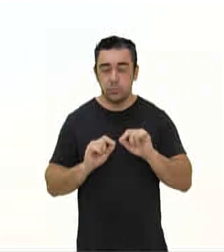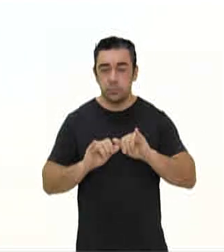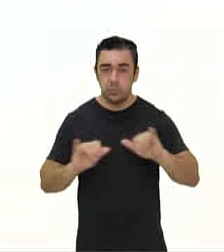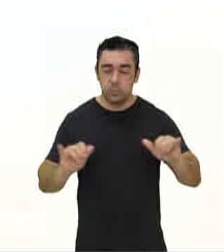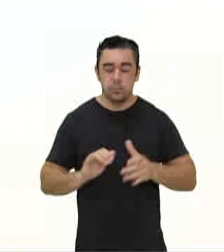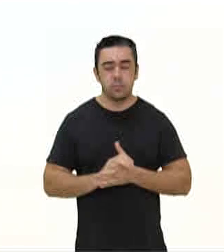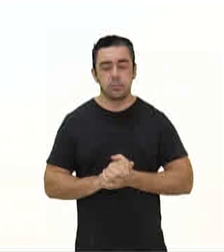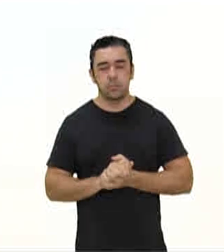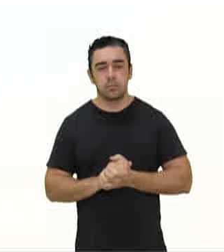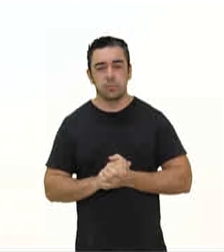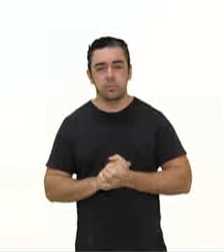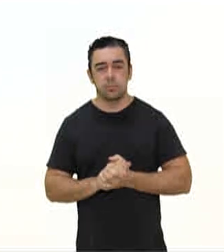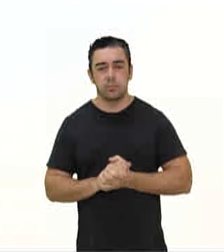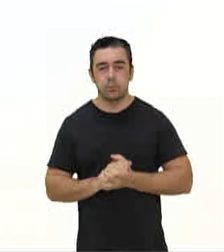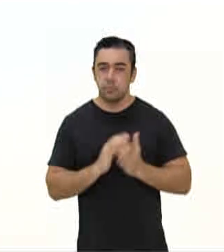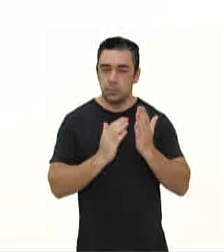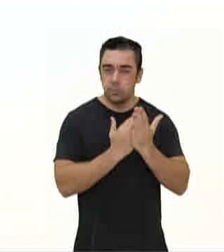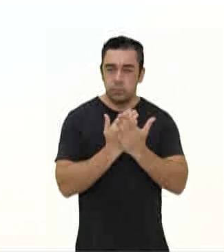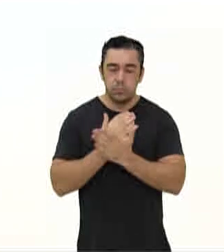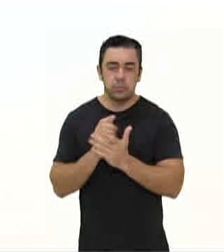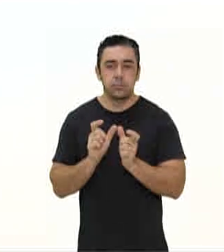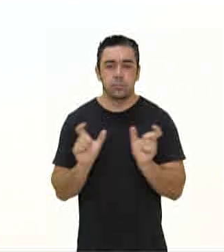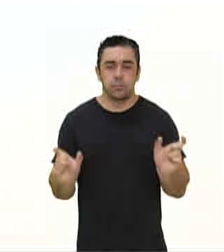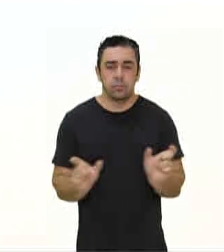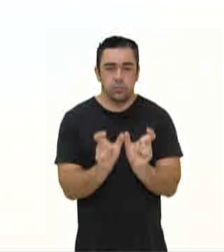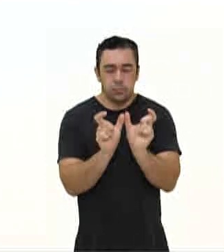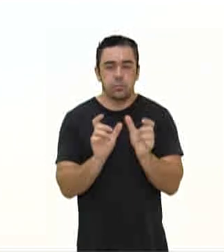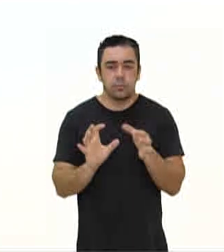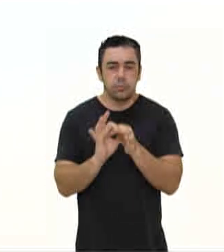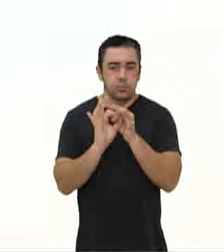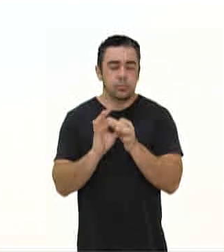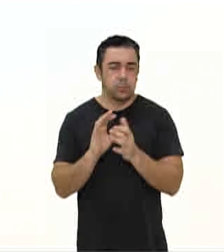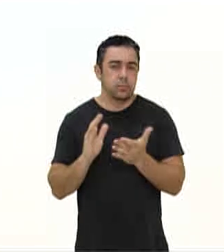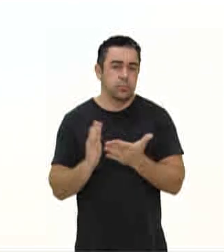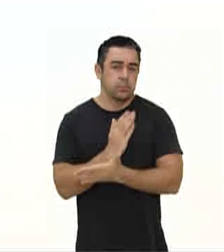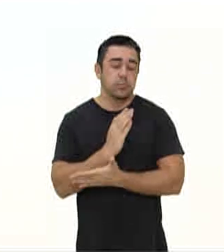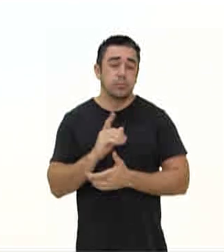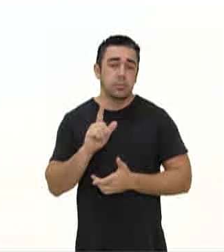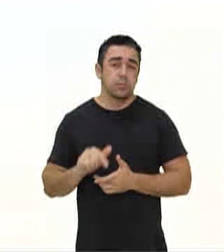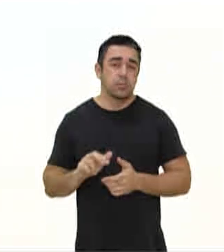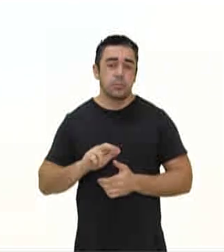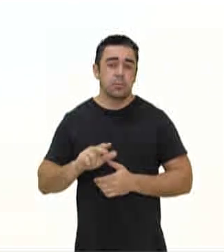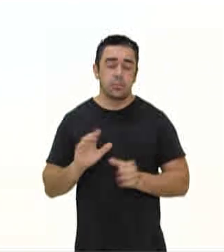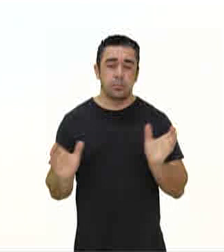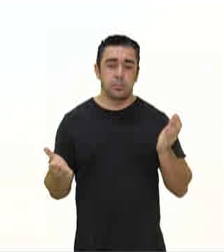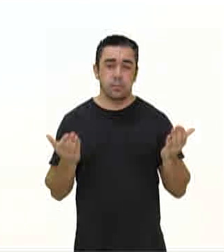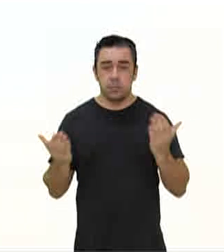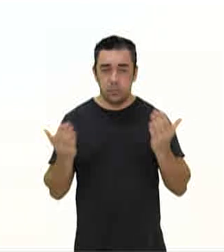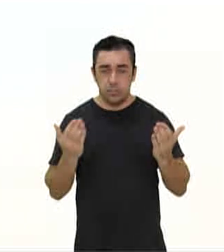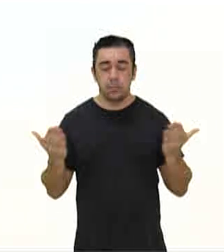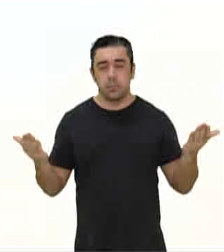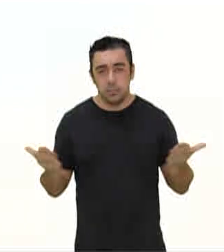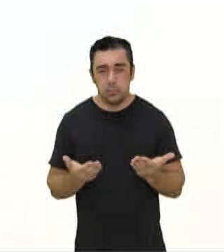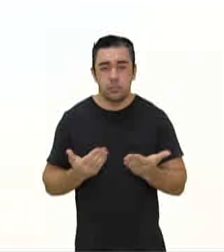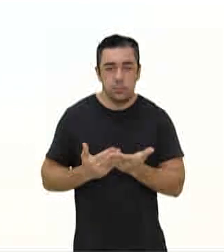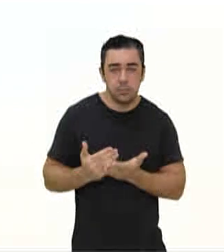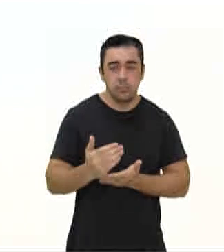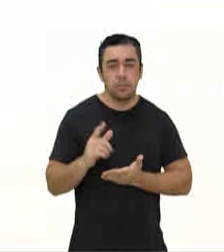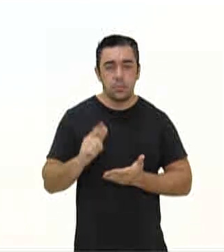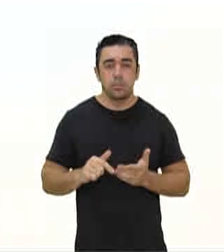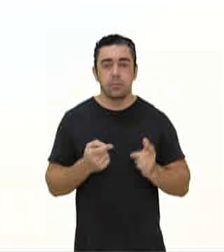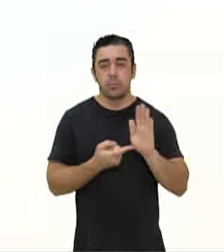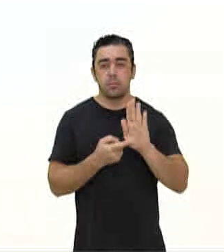transmitida. Retirando os termos conectivos, por exemplo, deixa de ser uma comparação e passa a ser uma